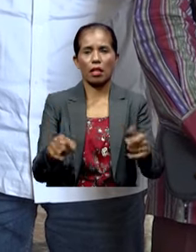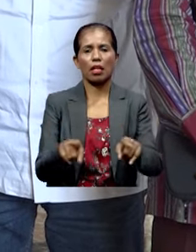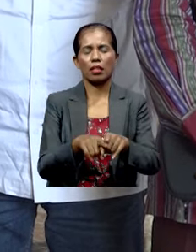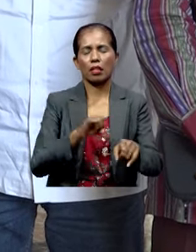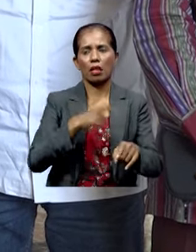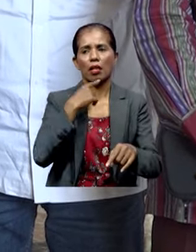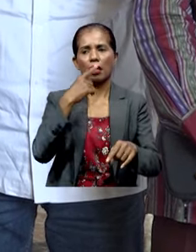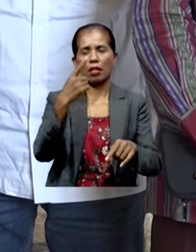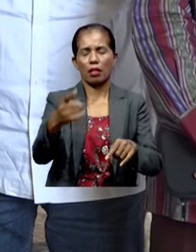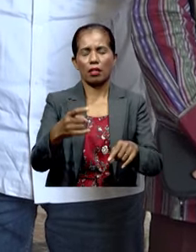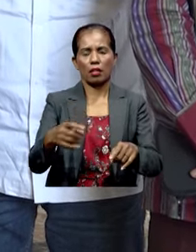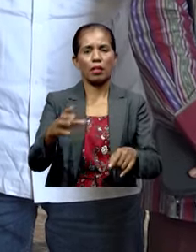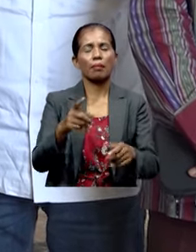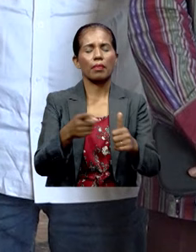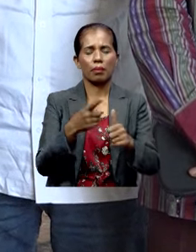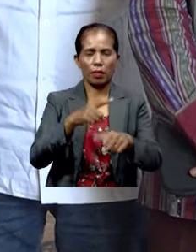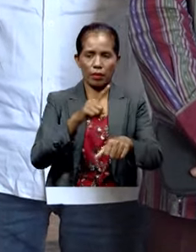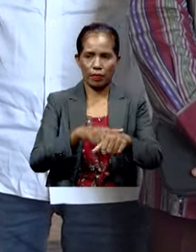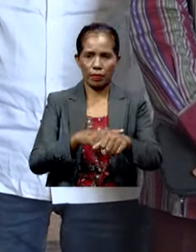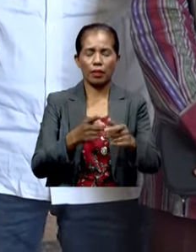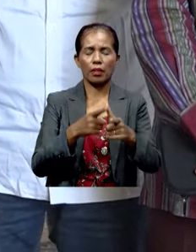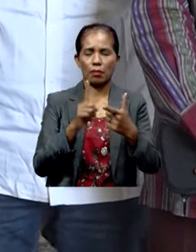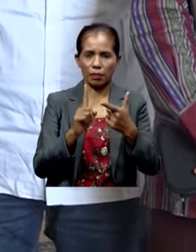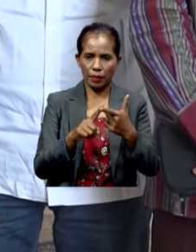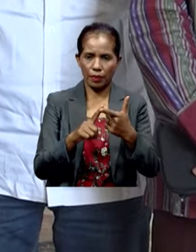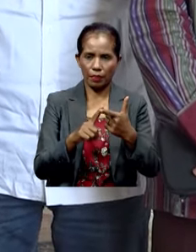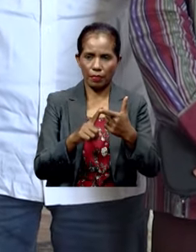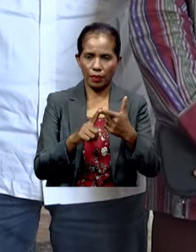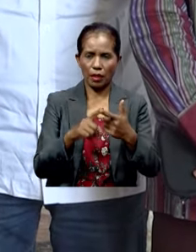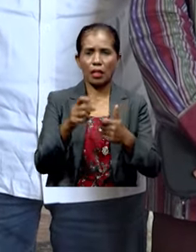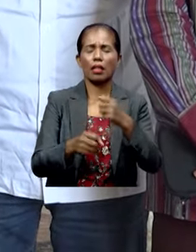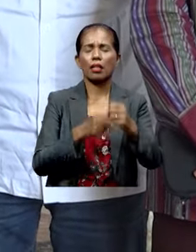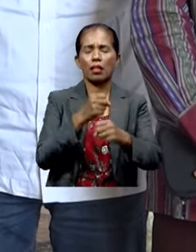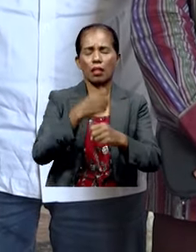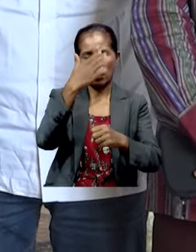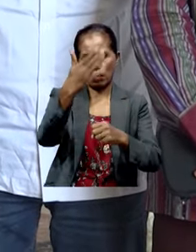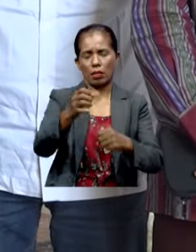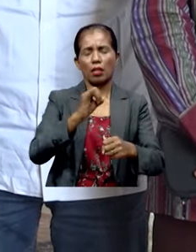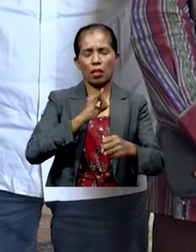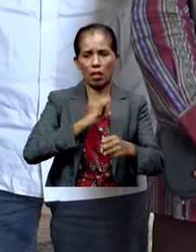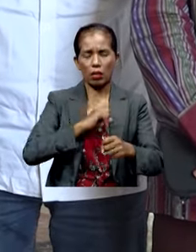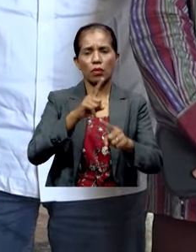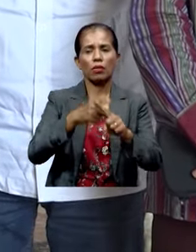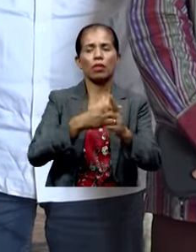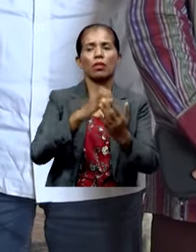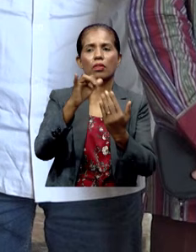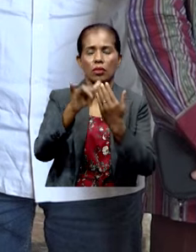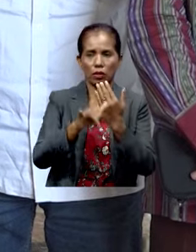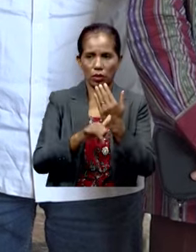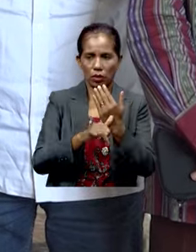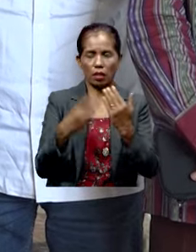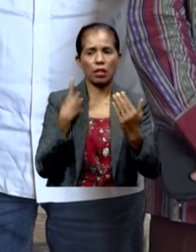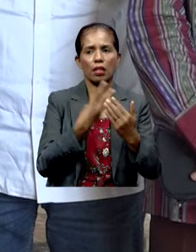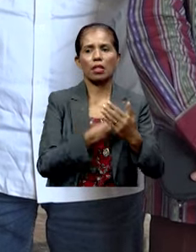nem investimento de primeira fase. Segunda fase, Tino Oi, ao espera, maio, junho, Ita,